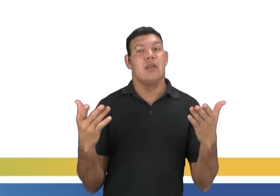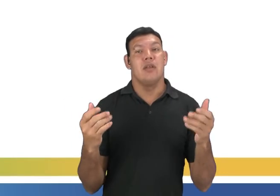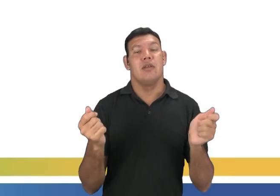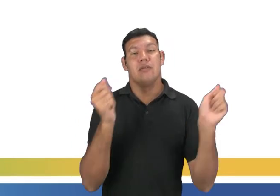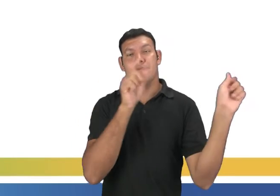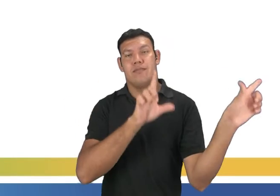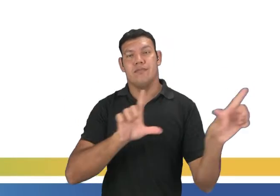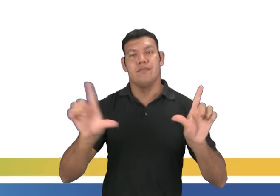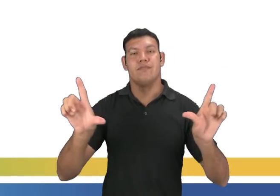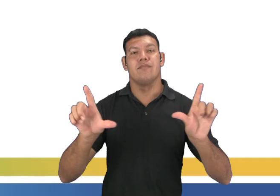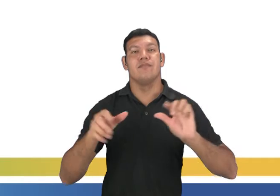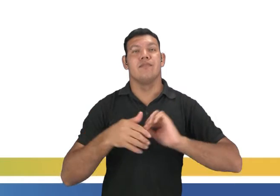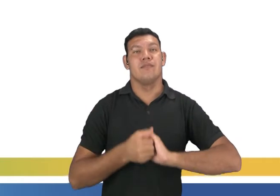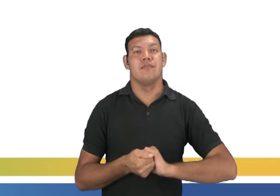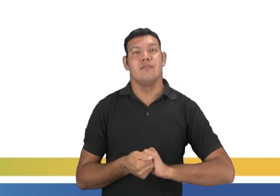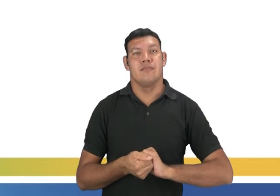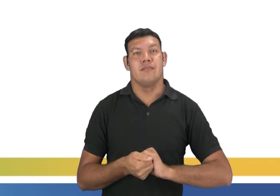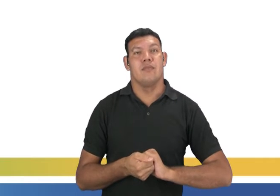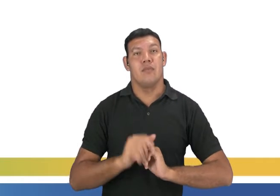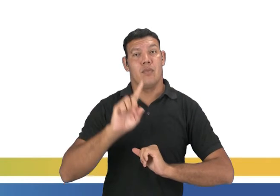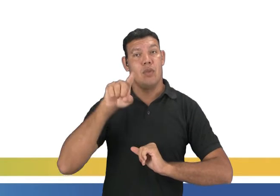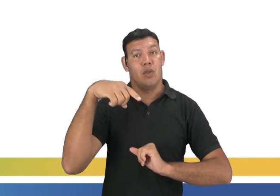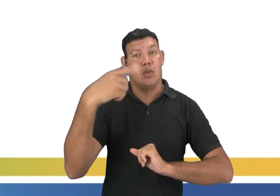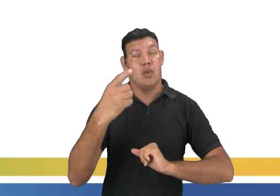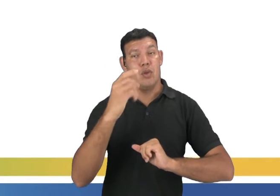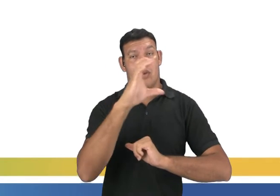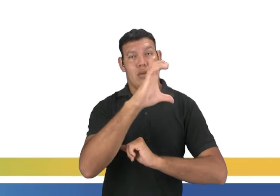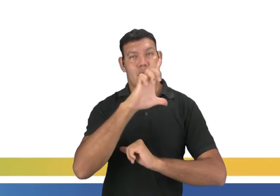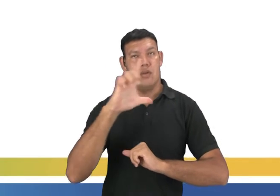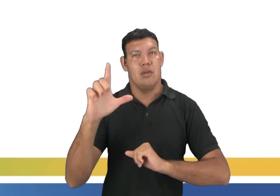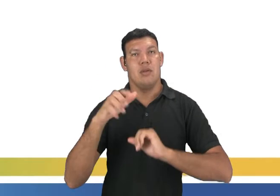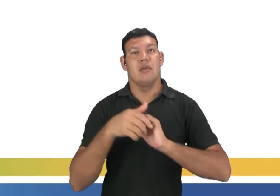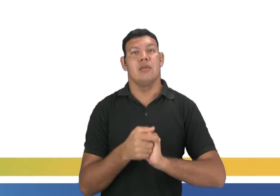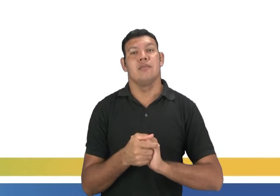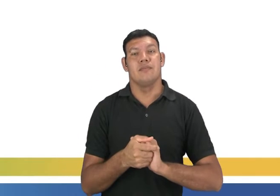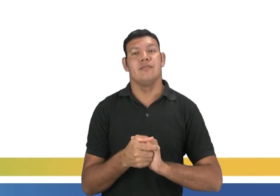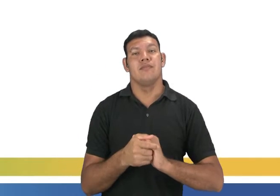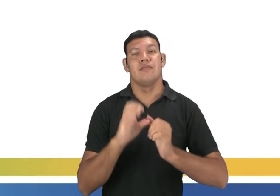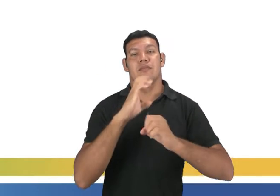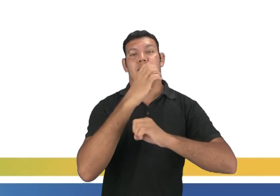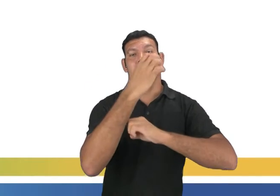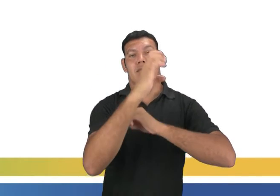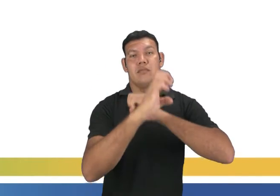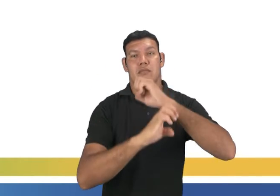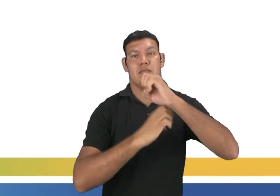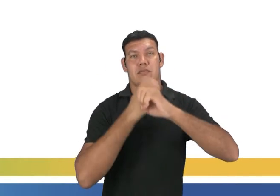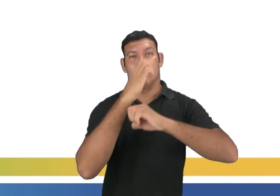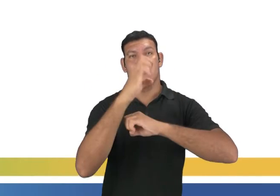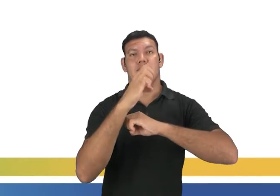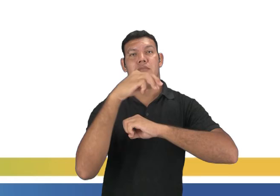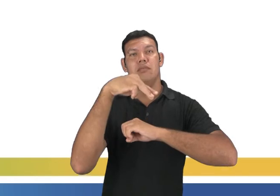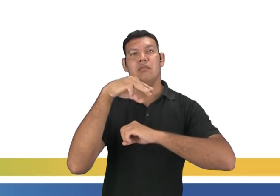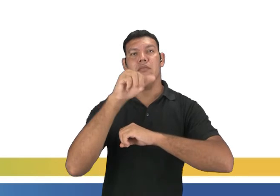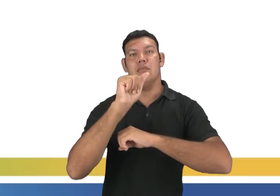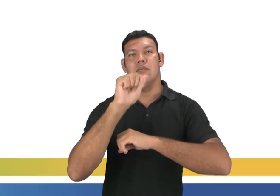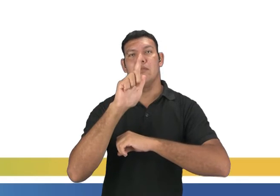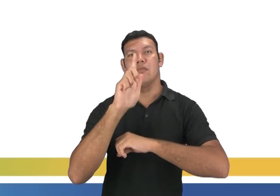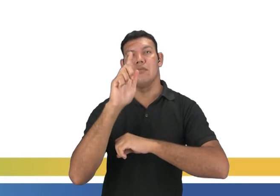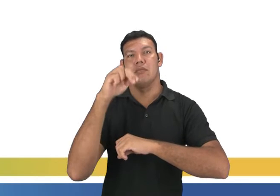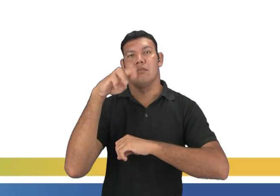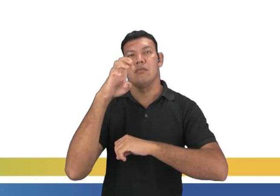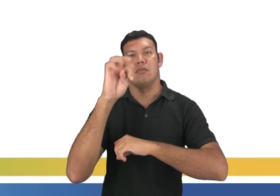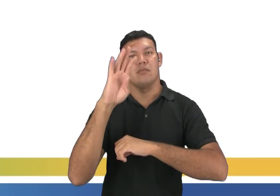tela. A outra forma de classificar as ondas são as ondas eletromagnéticas. Essas ondas eletromagnéticas, elas